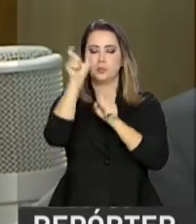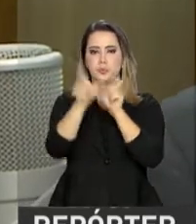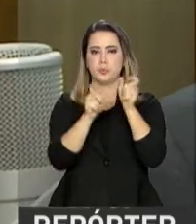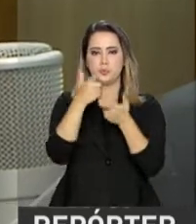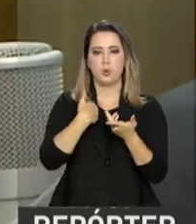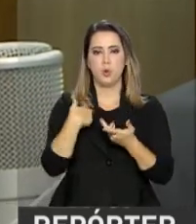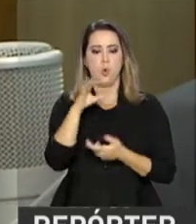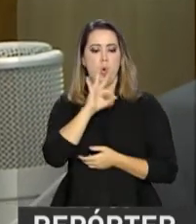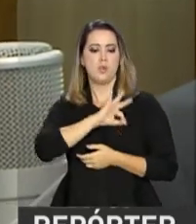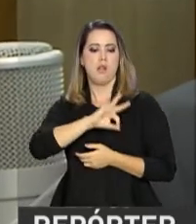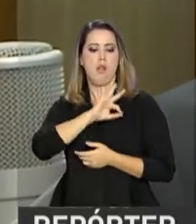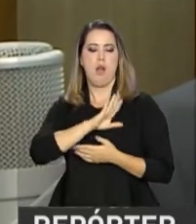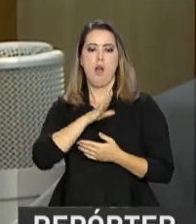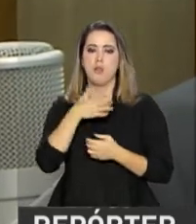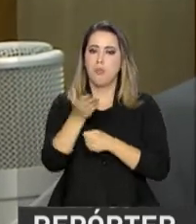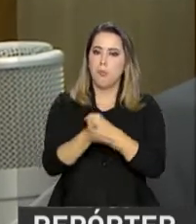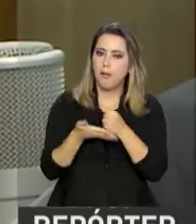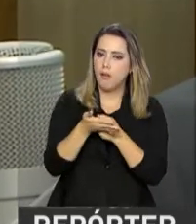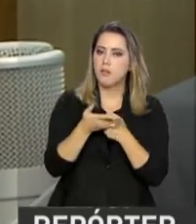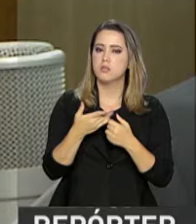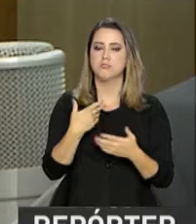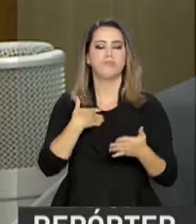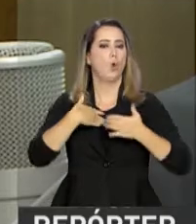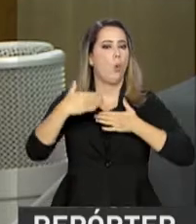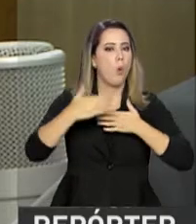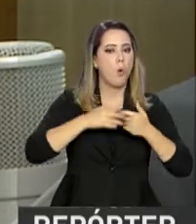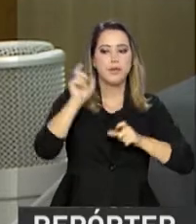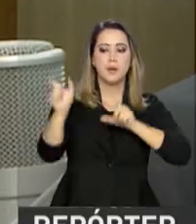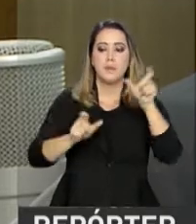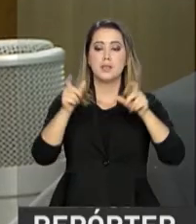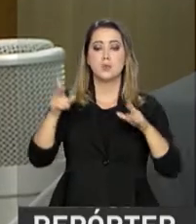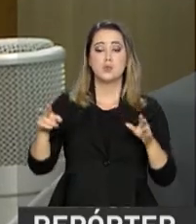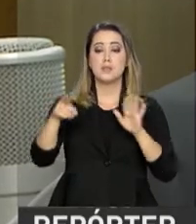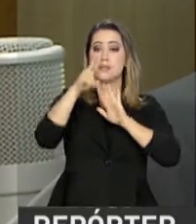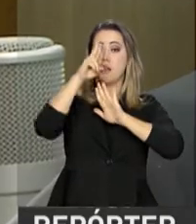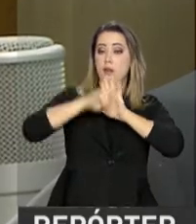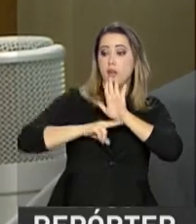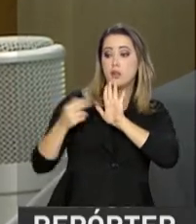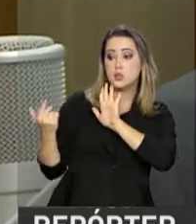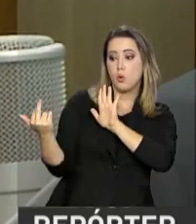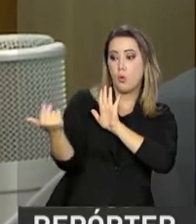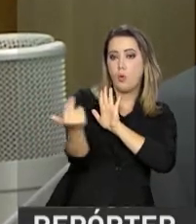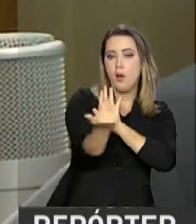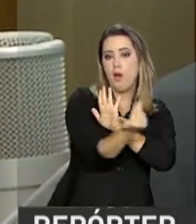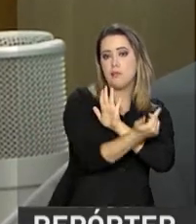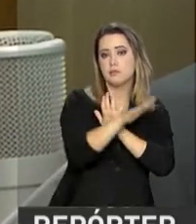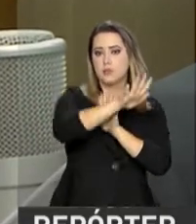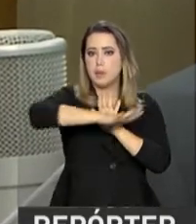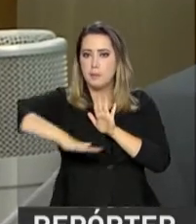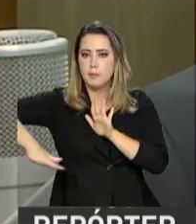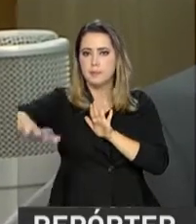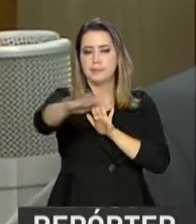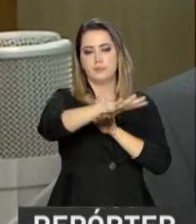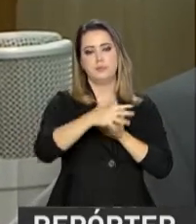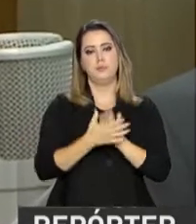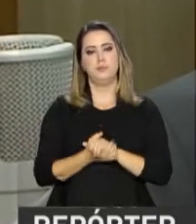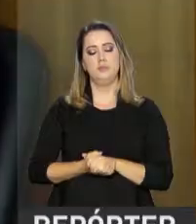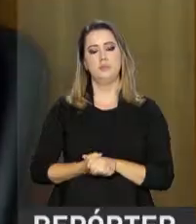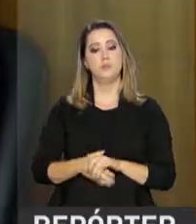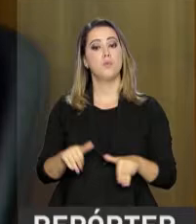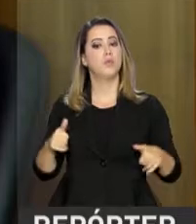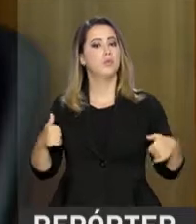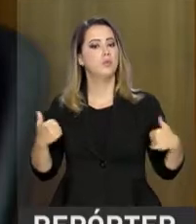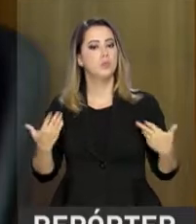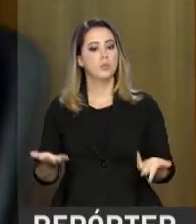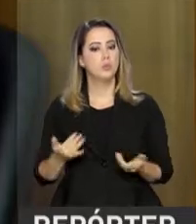salário mais baixo no setor privado não importa as regras vão ser as mesmas regras previdenciárias vão ser as mesmas para todo mundo e qual